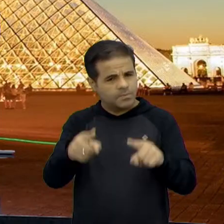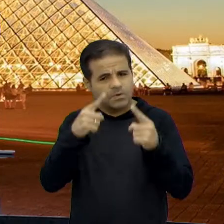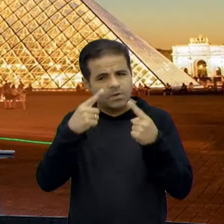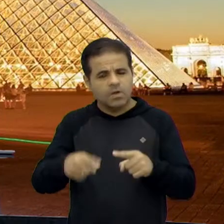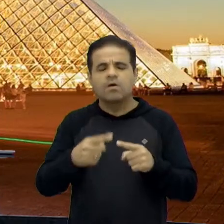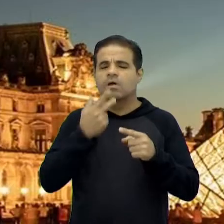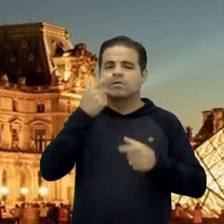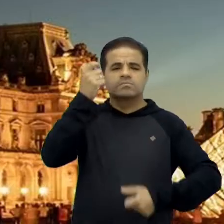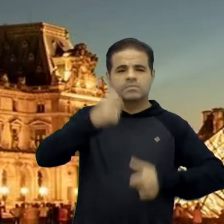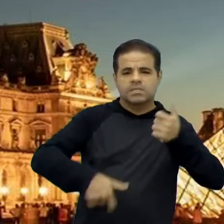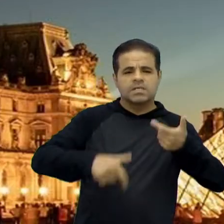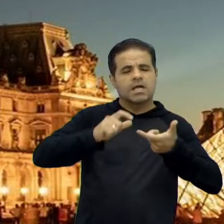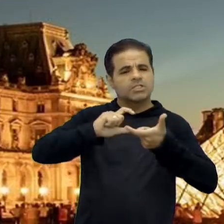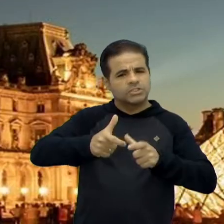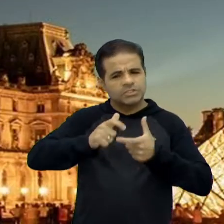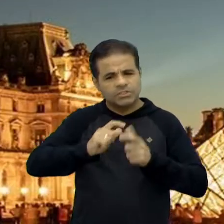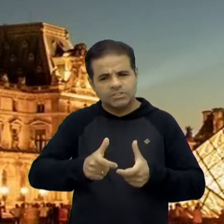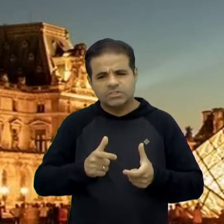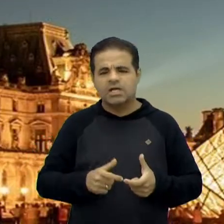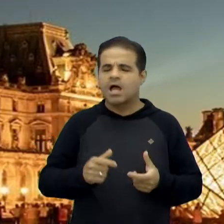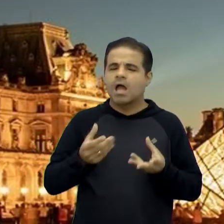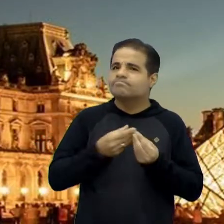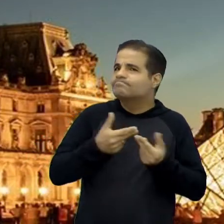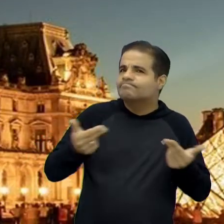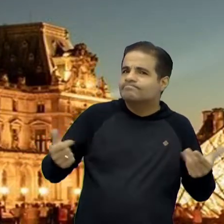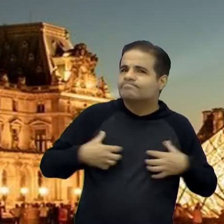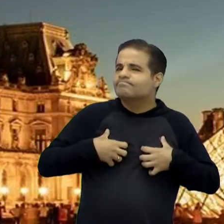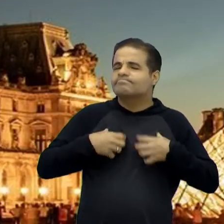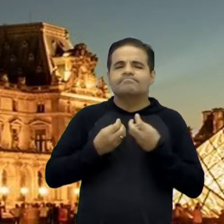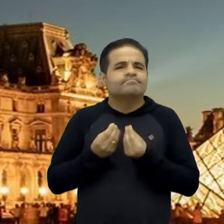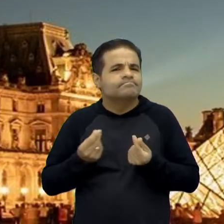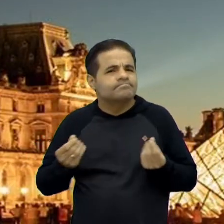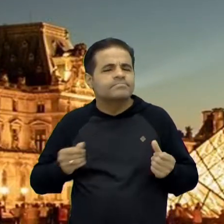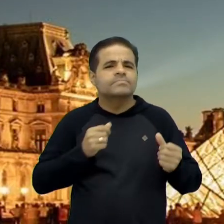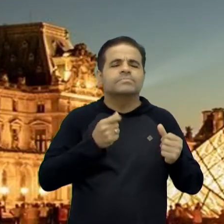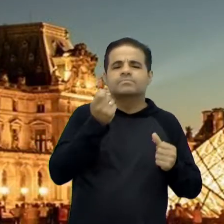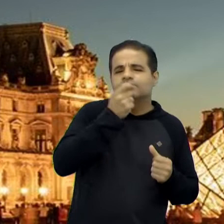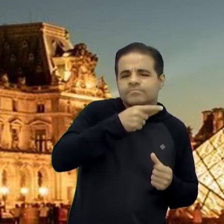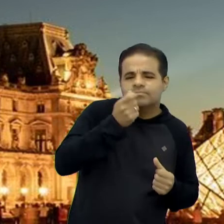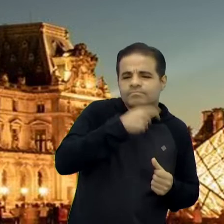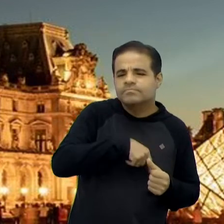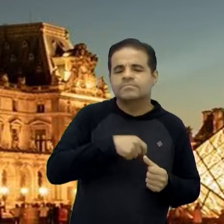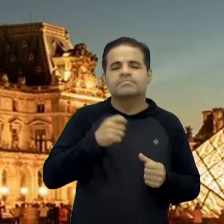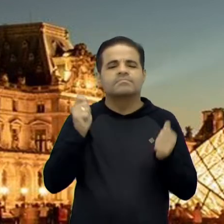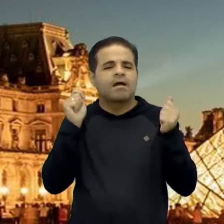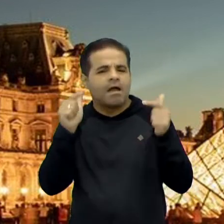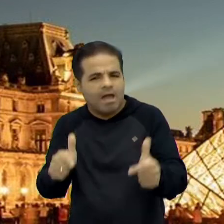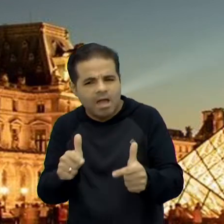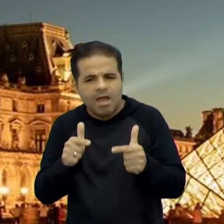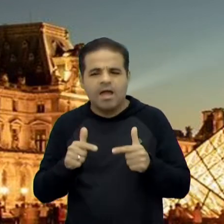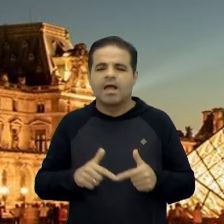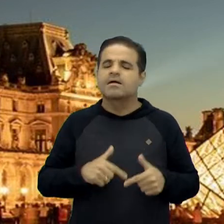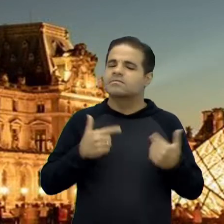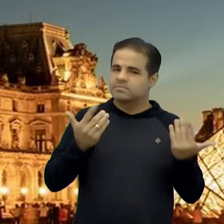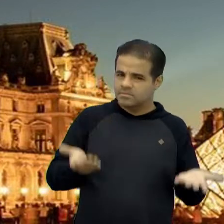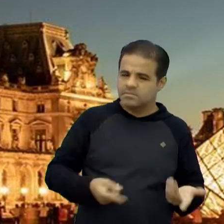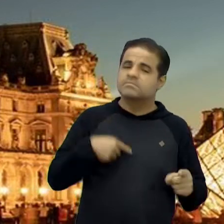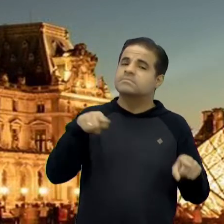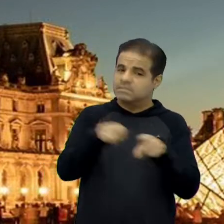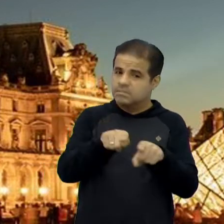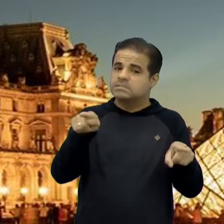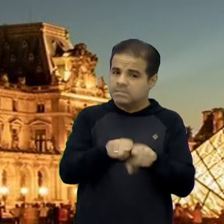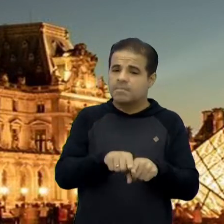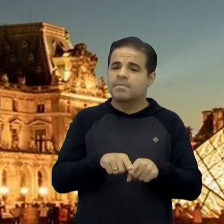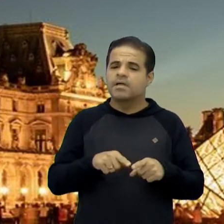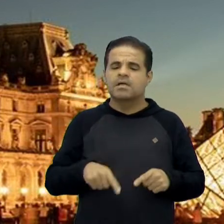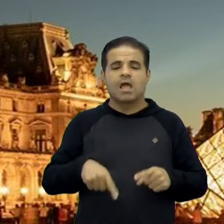da Shard, né, essa sensação de comédia, satiriza, porém ele também